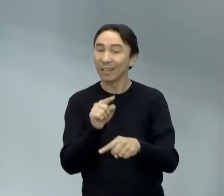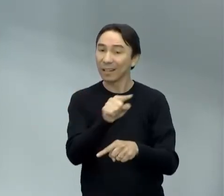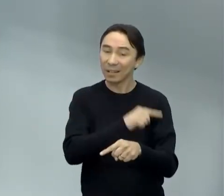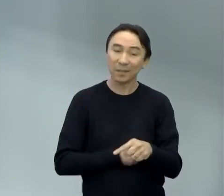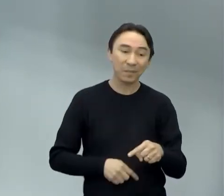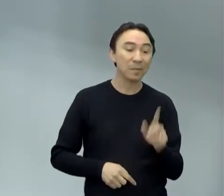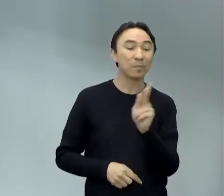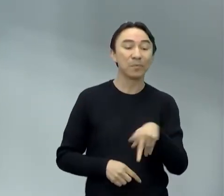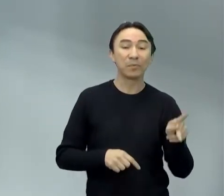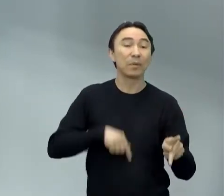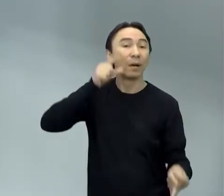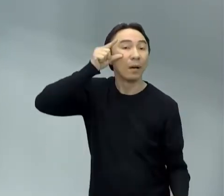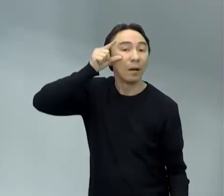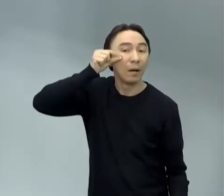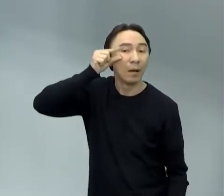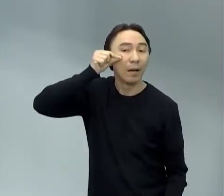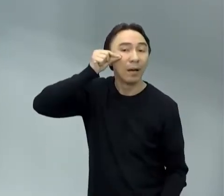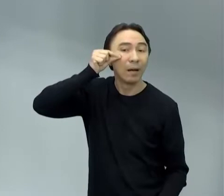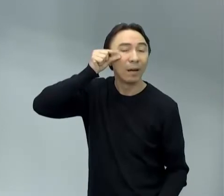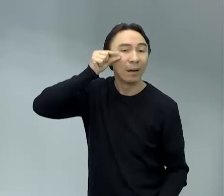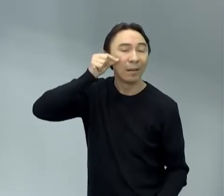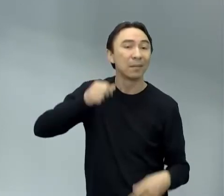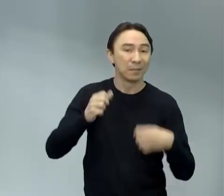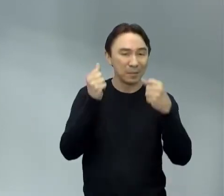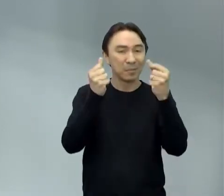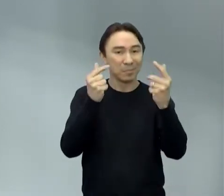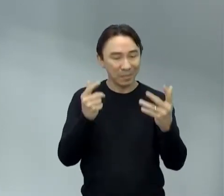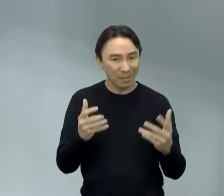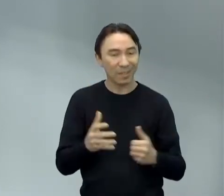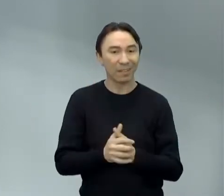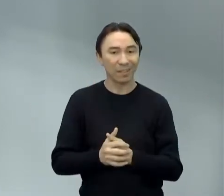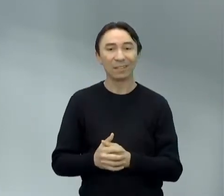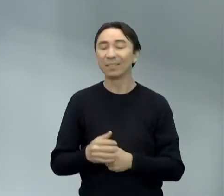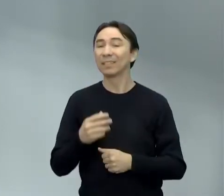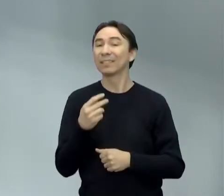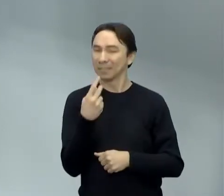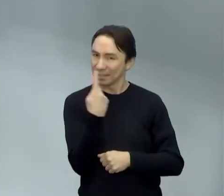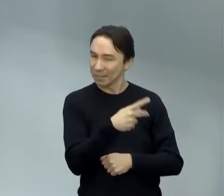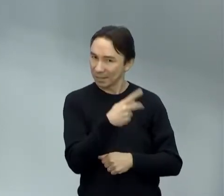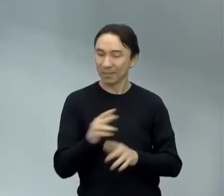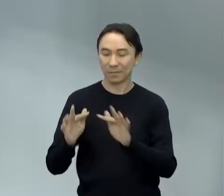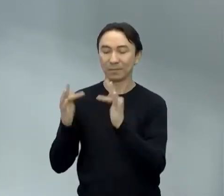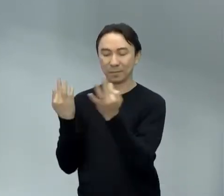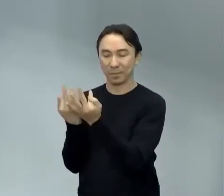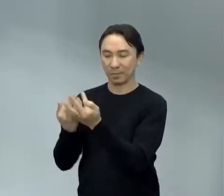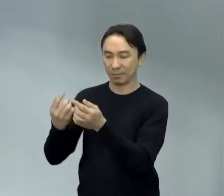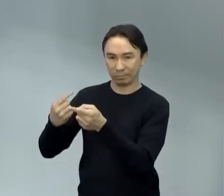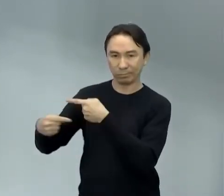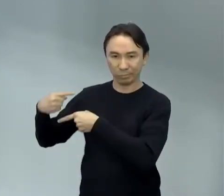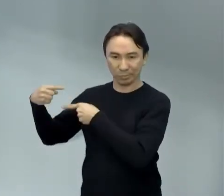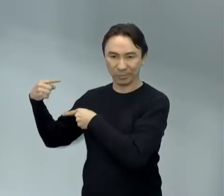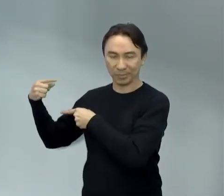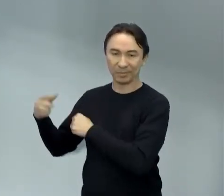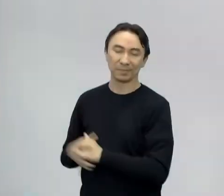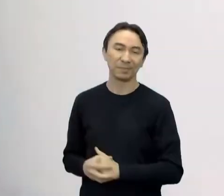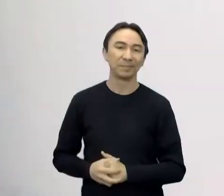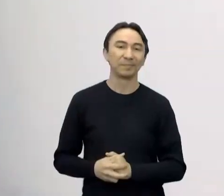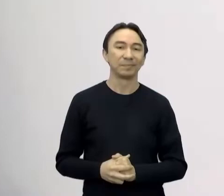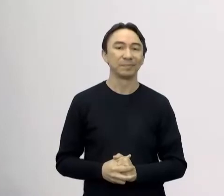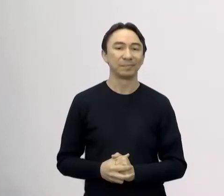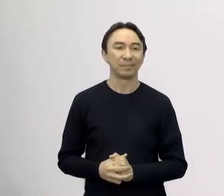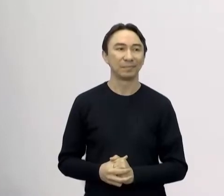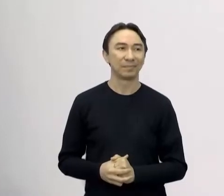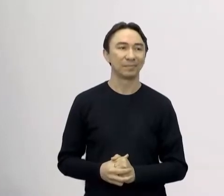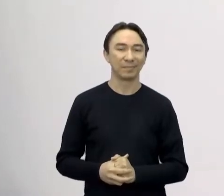História aqui do Centro de Mídias, que vai falar um pouquinho para vocês a respeito dessa família. Então pode rodar o vídeo.